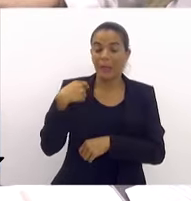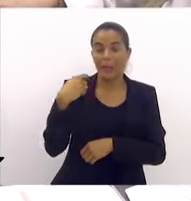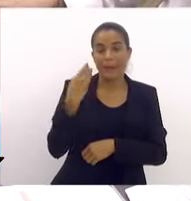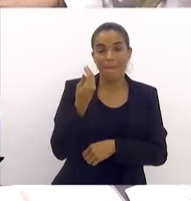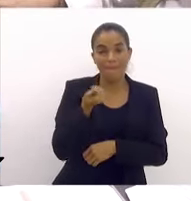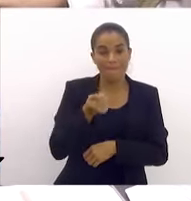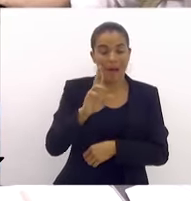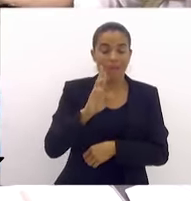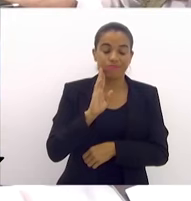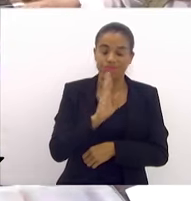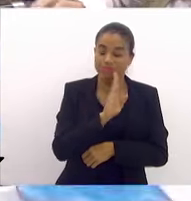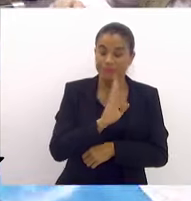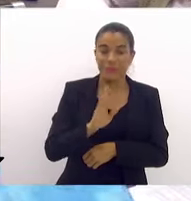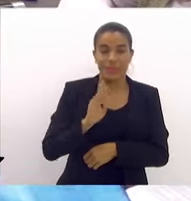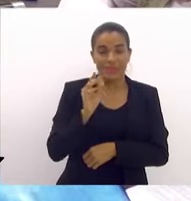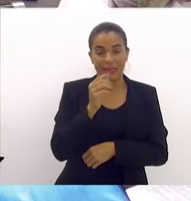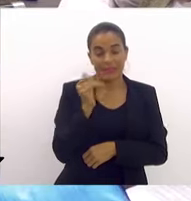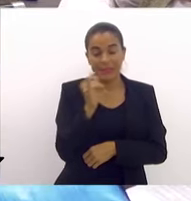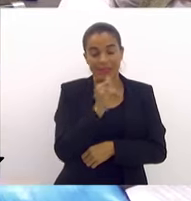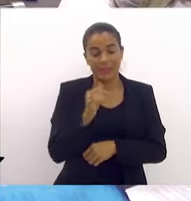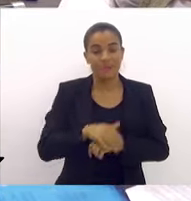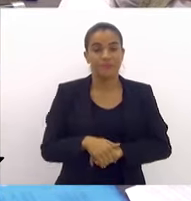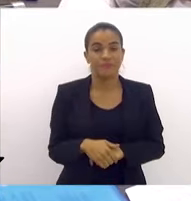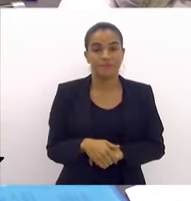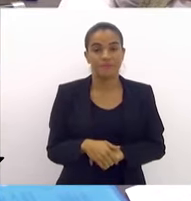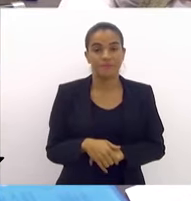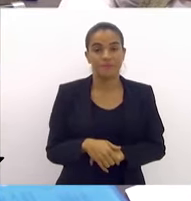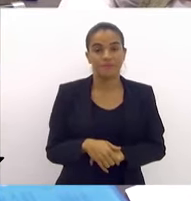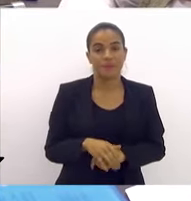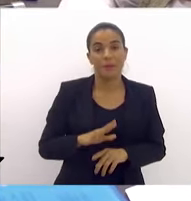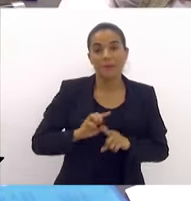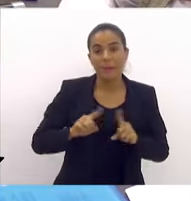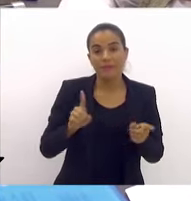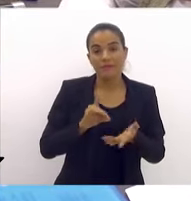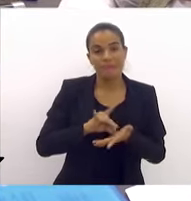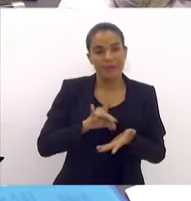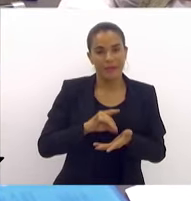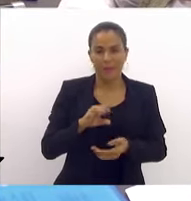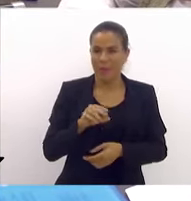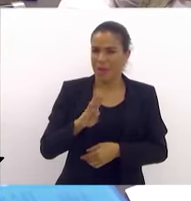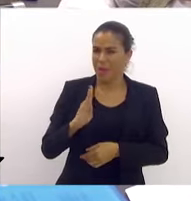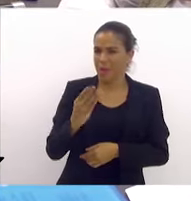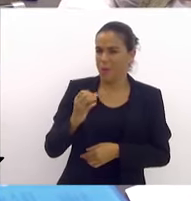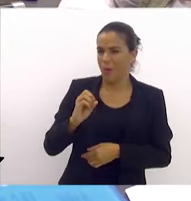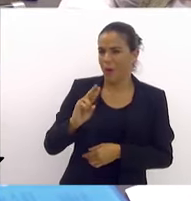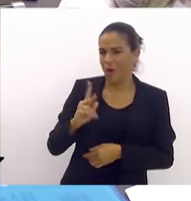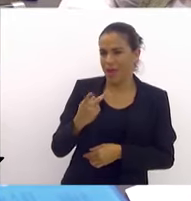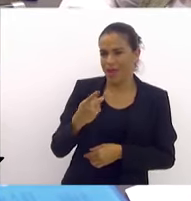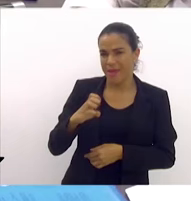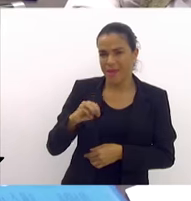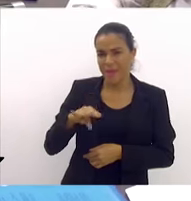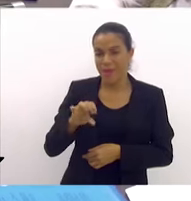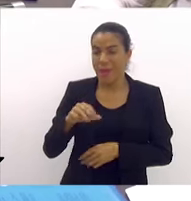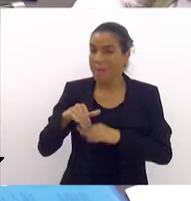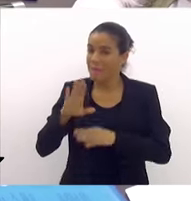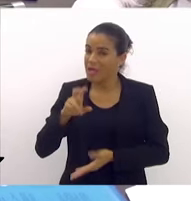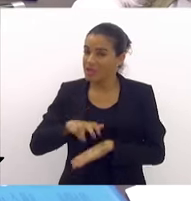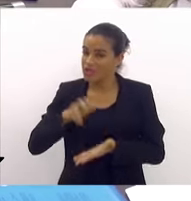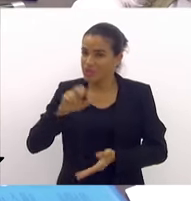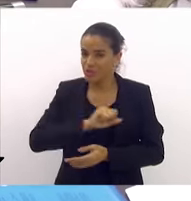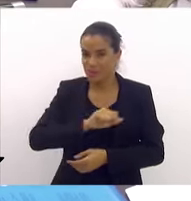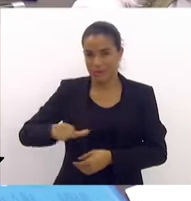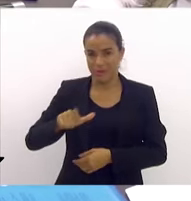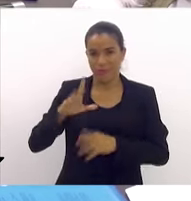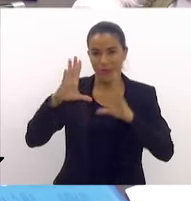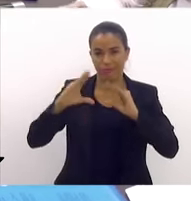italiano. Mas, na verdade, não é nem tão boêmio, não. Isso aqui é mais do dia do que da noite.